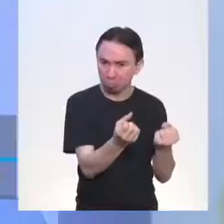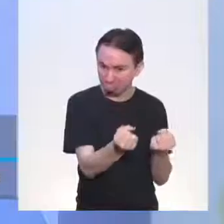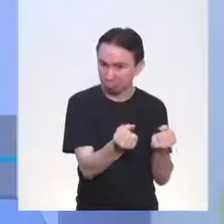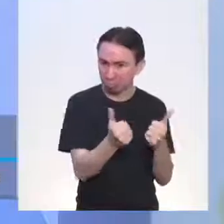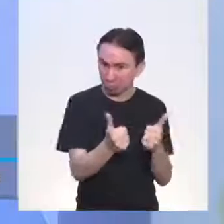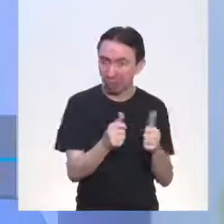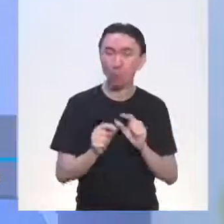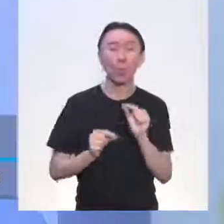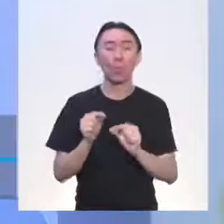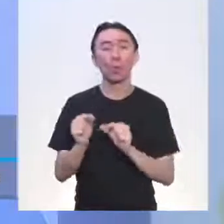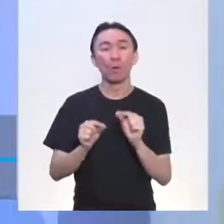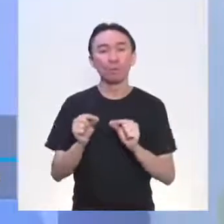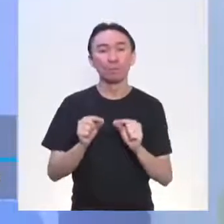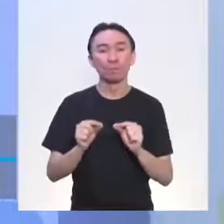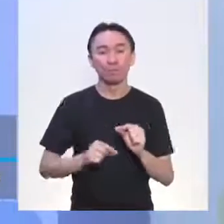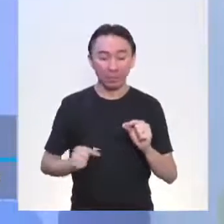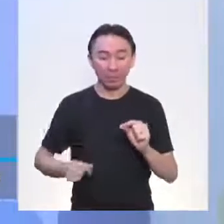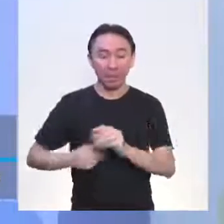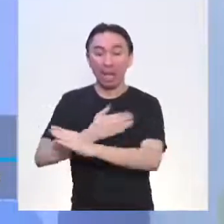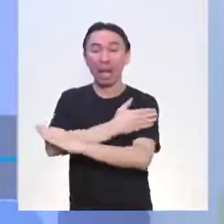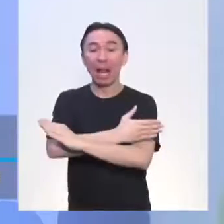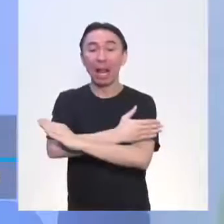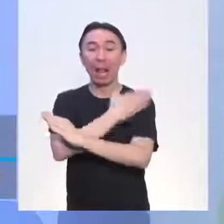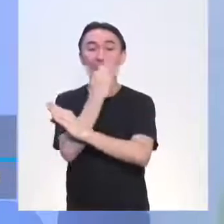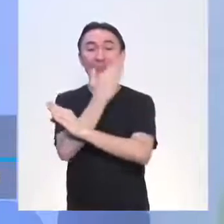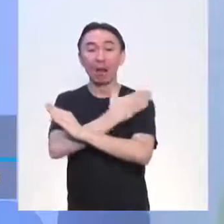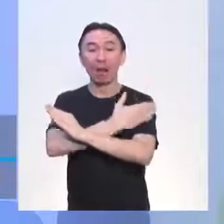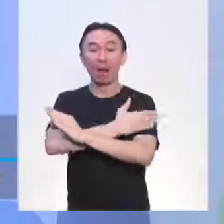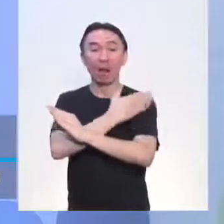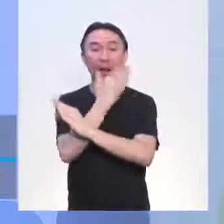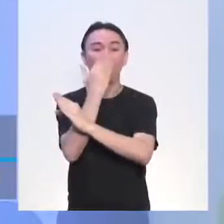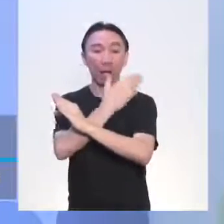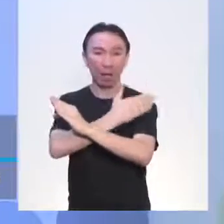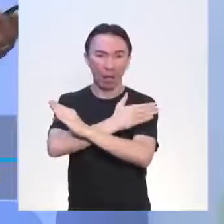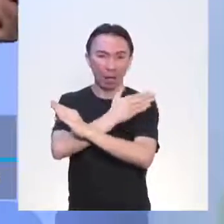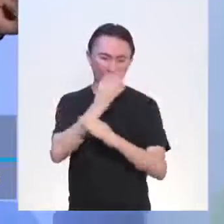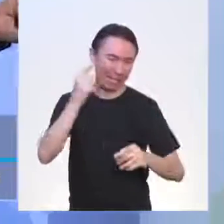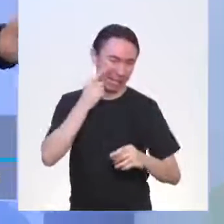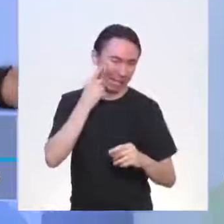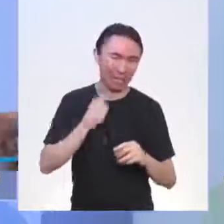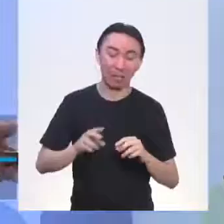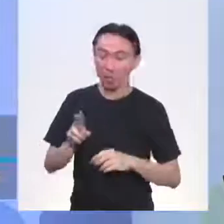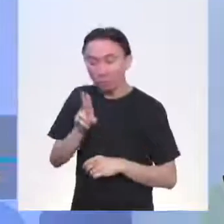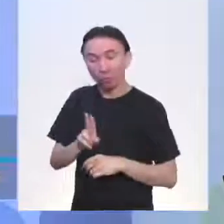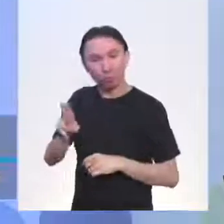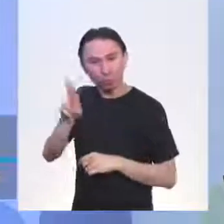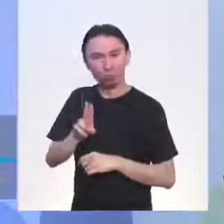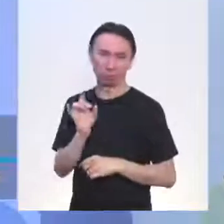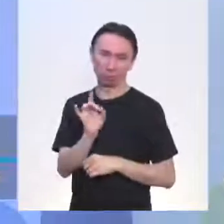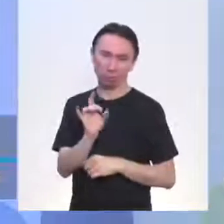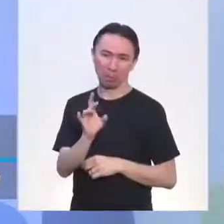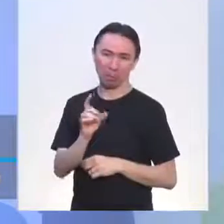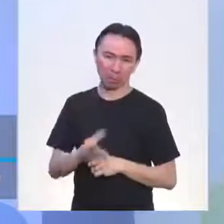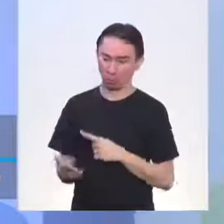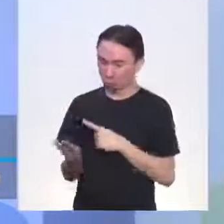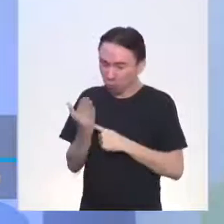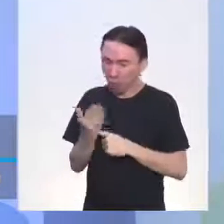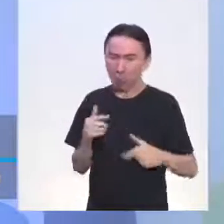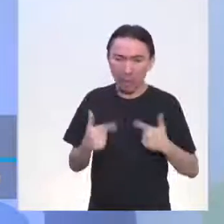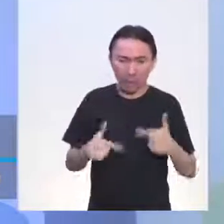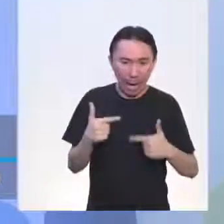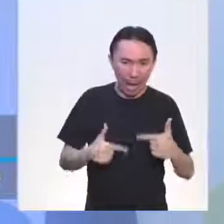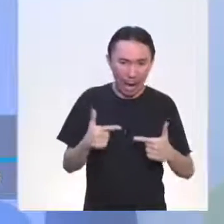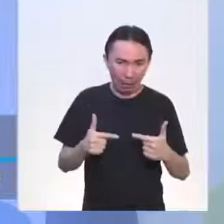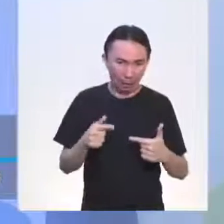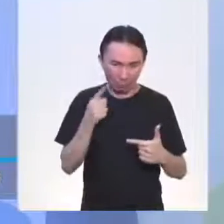as alavancas não só foram utilizadas para melhorar o nosso trabalho, para realizar o trabalho,